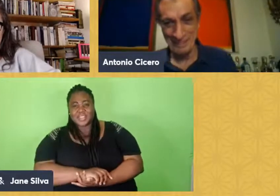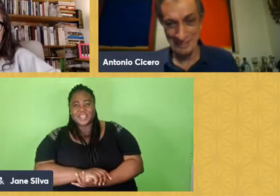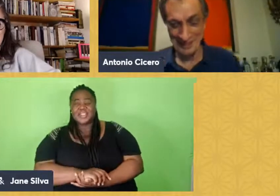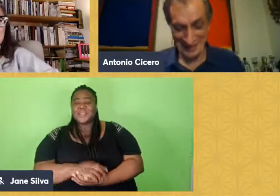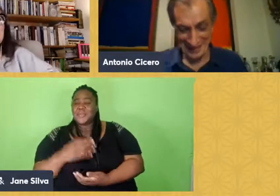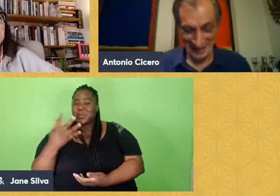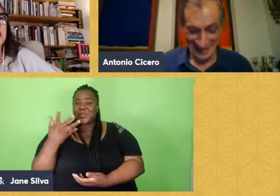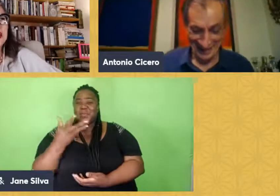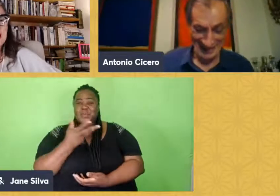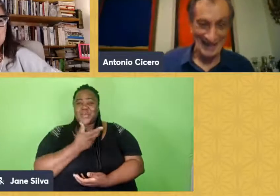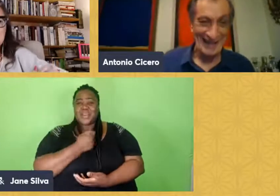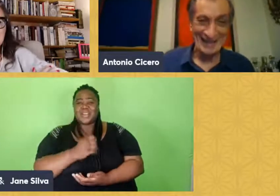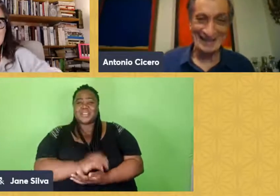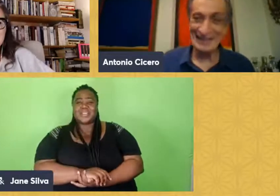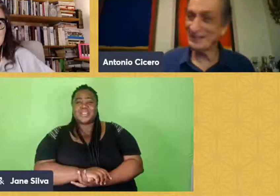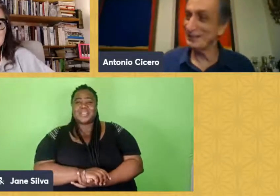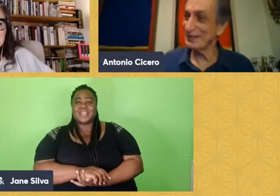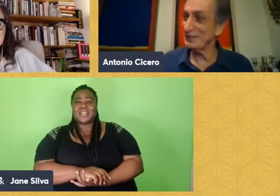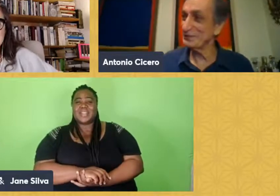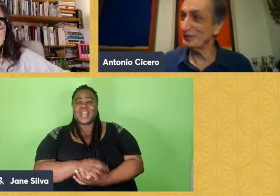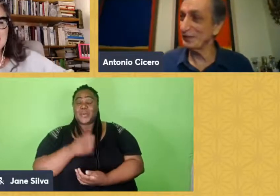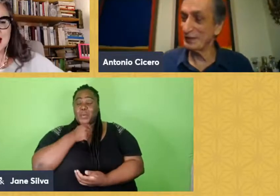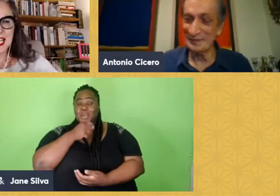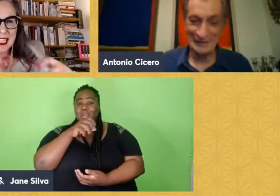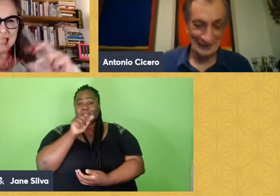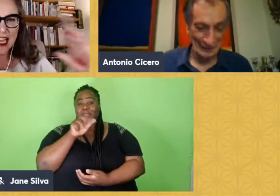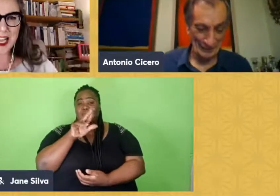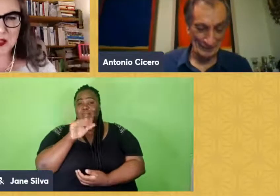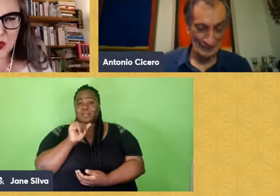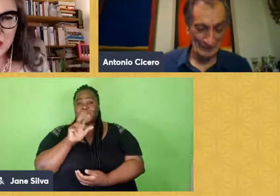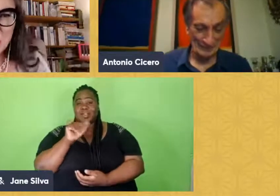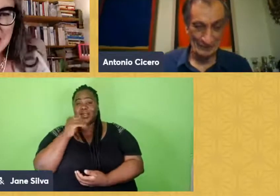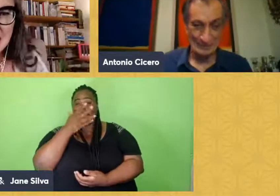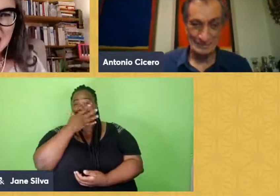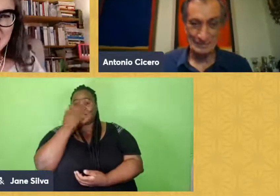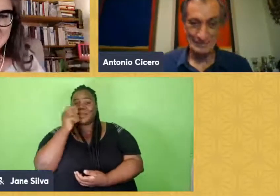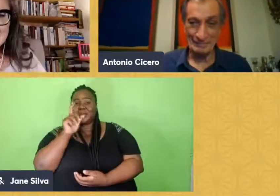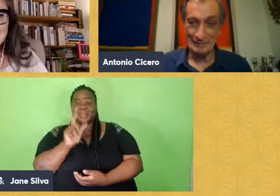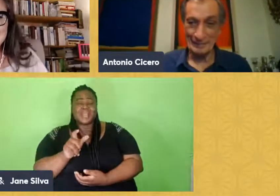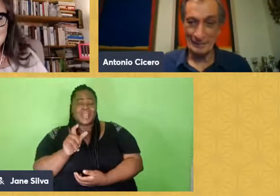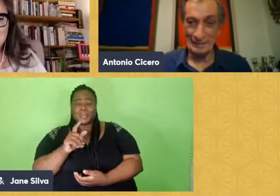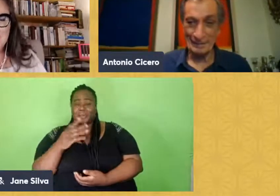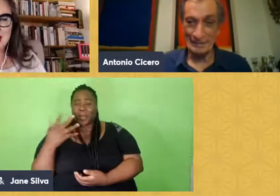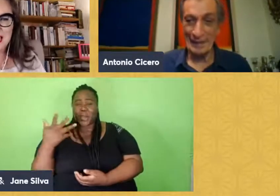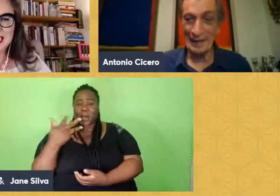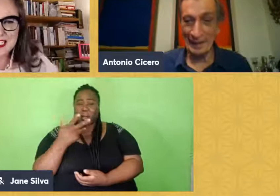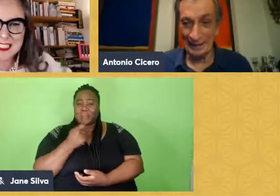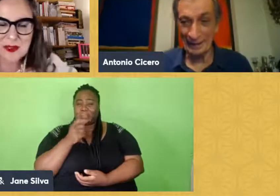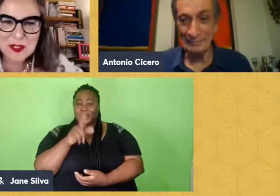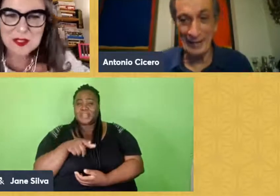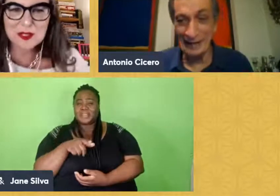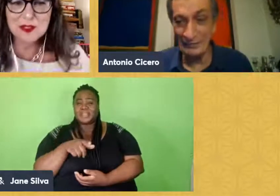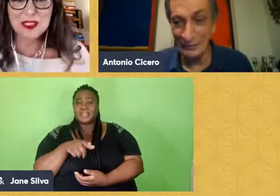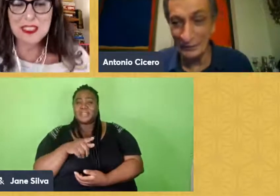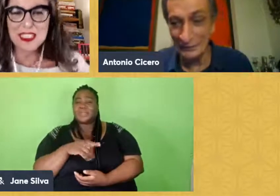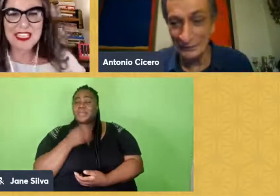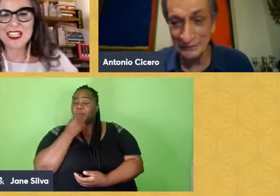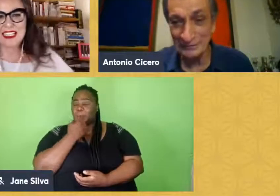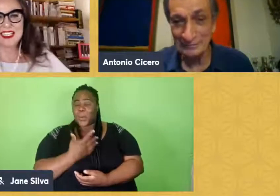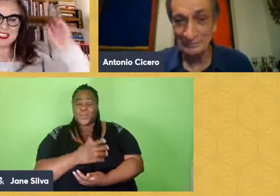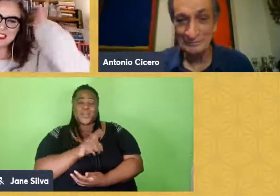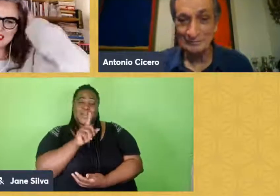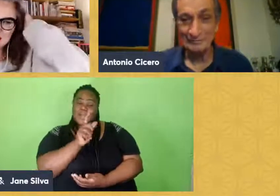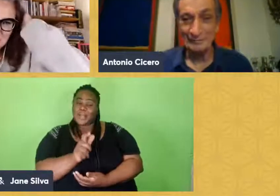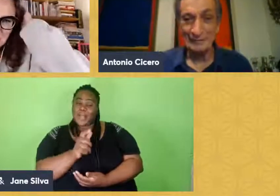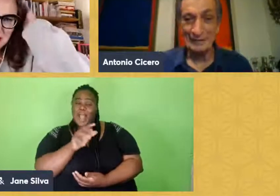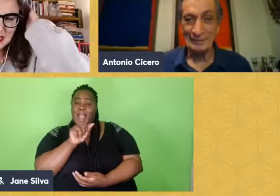Sensacional. Eu entrevistei o Ali uma vez, nunca me esqueci. Era um iconoclasta, né? Um anarquista, era muito maravilhoso.